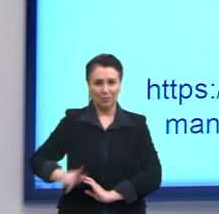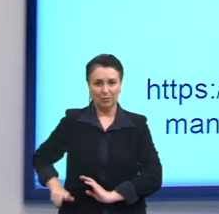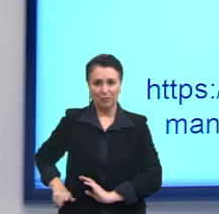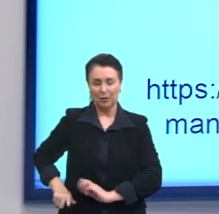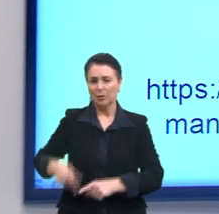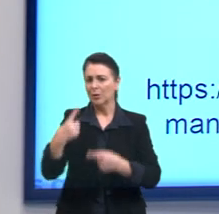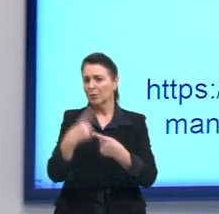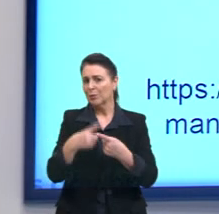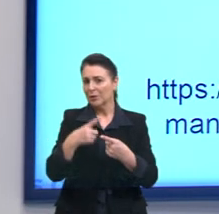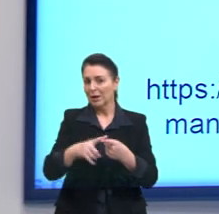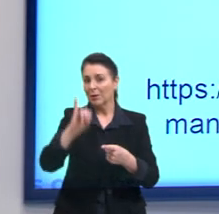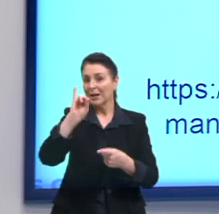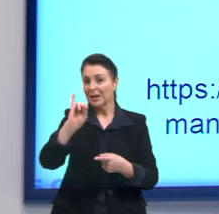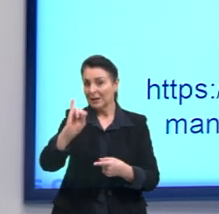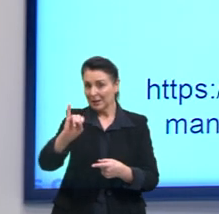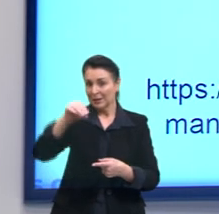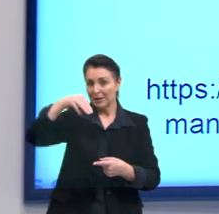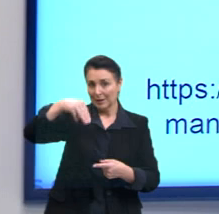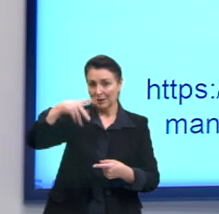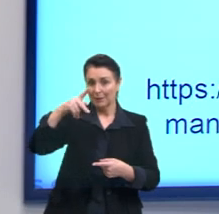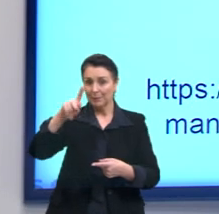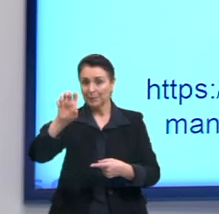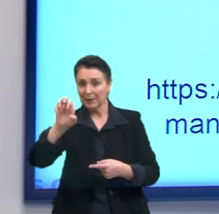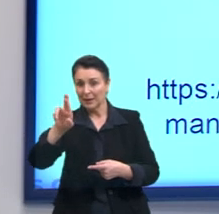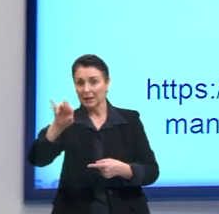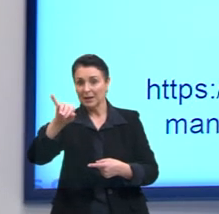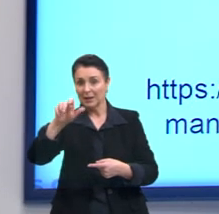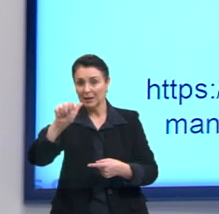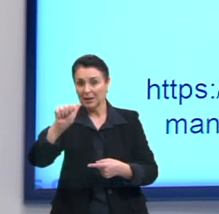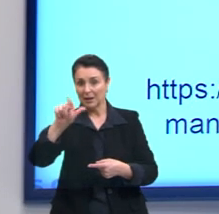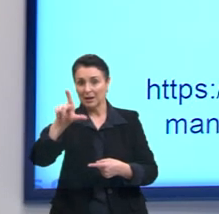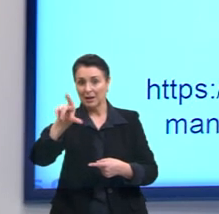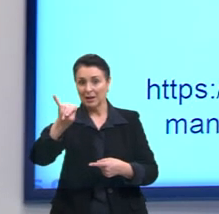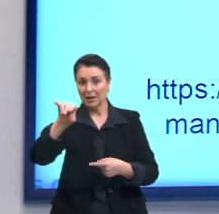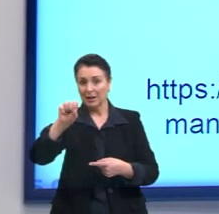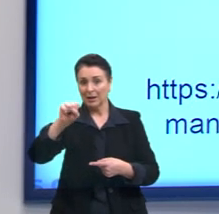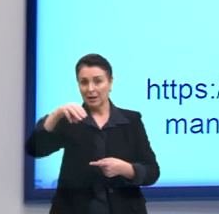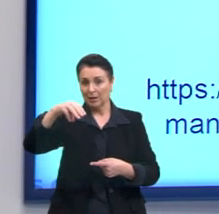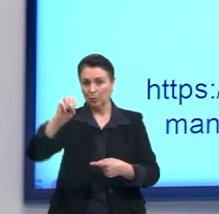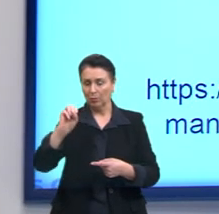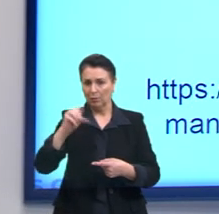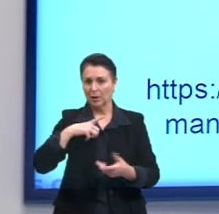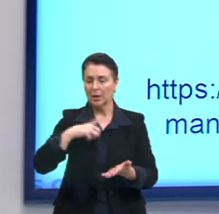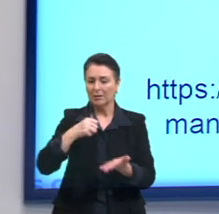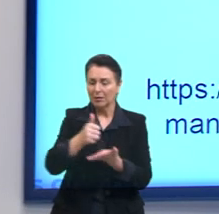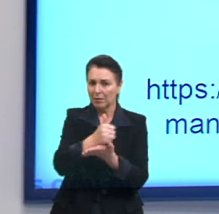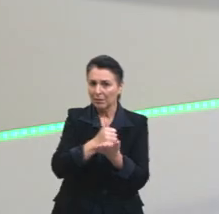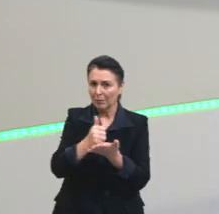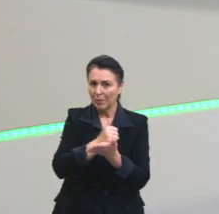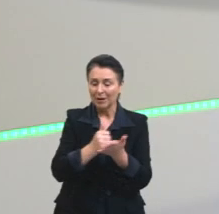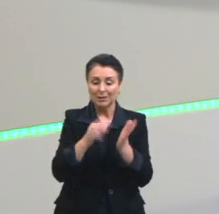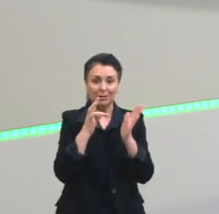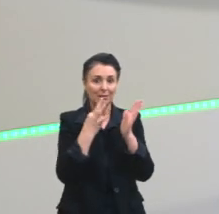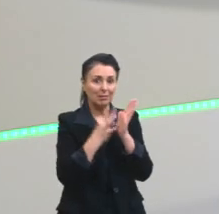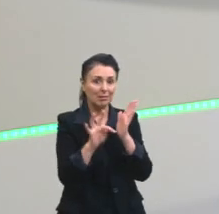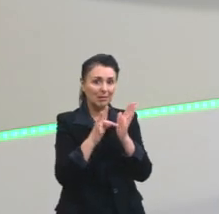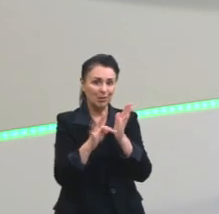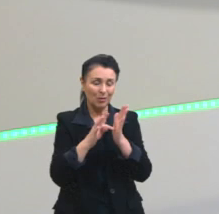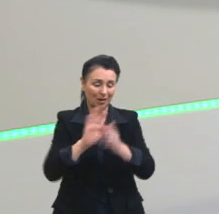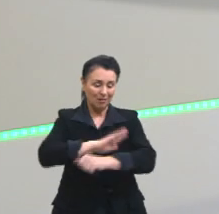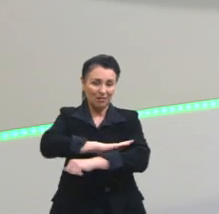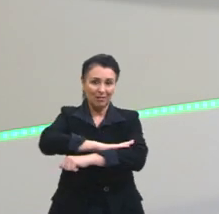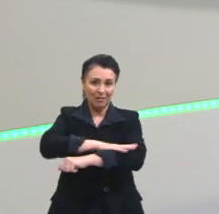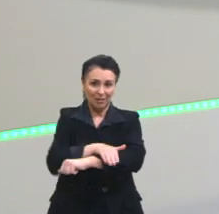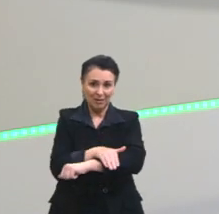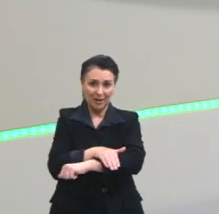esse imperialismo do século 19 ele foi muito legitimado baseado em teorias raciais não